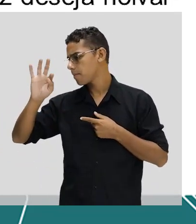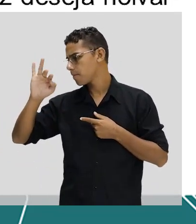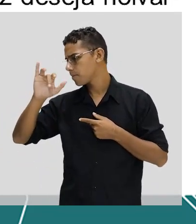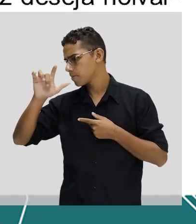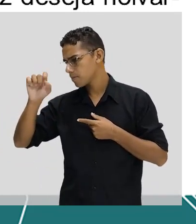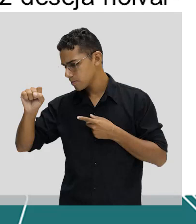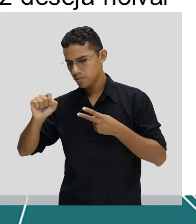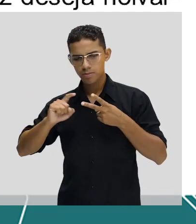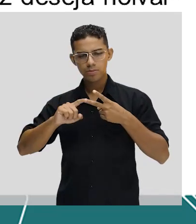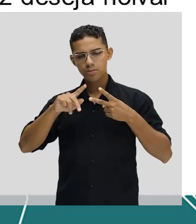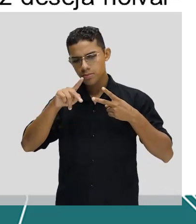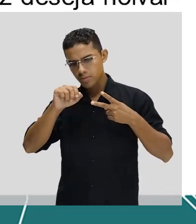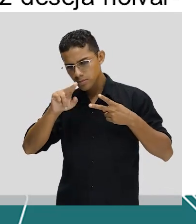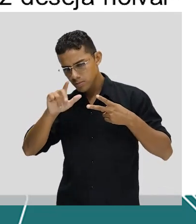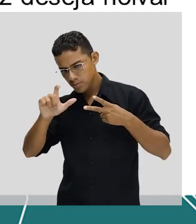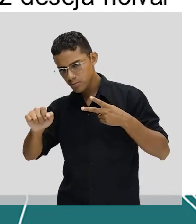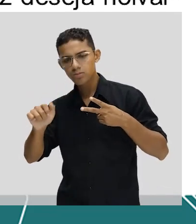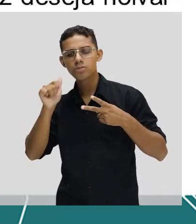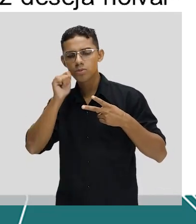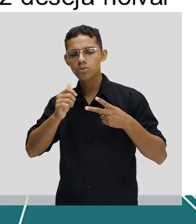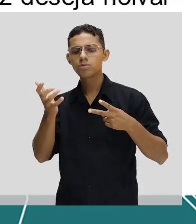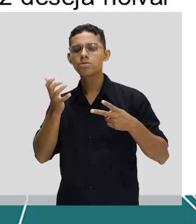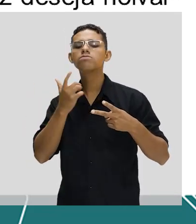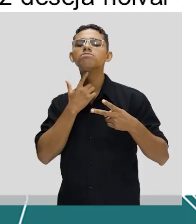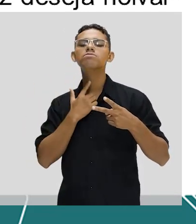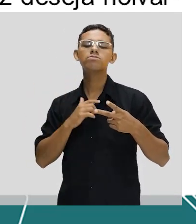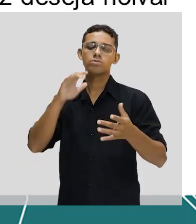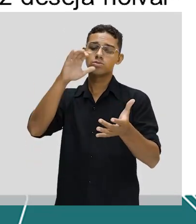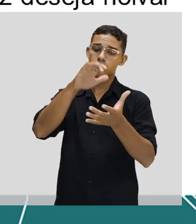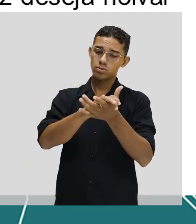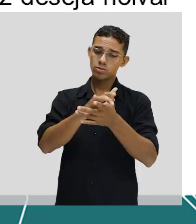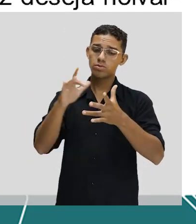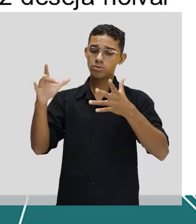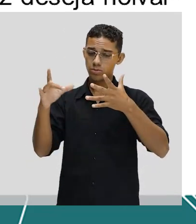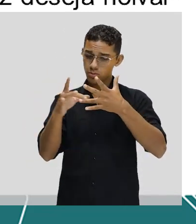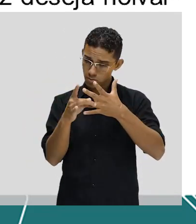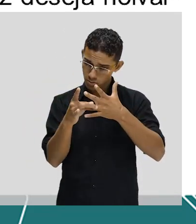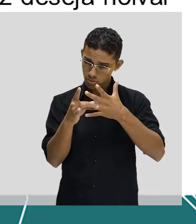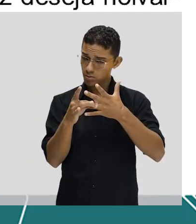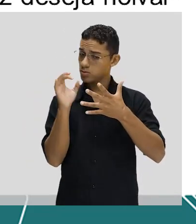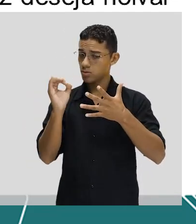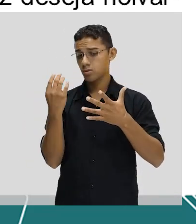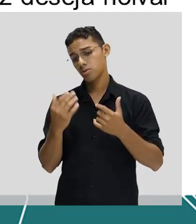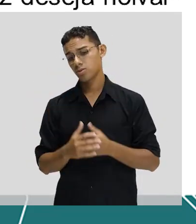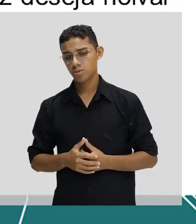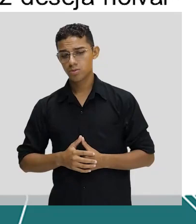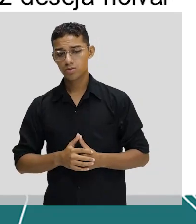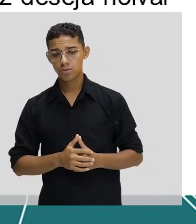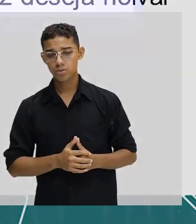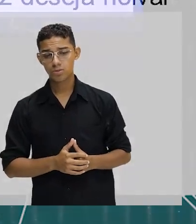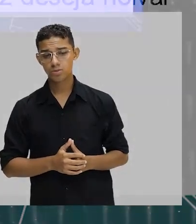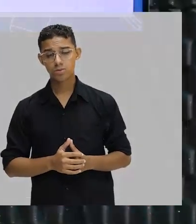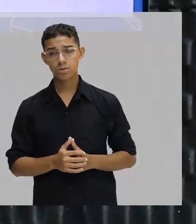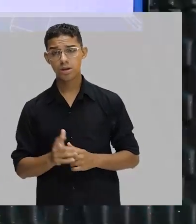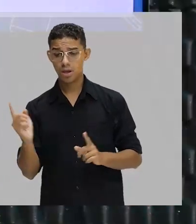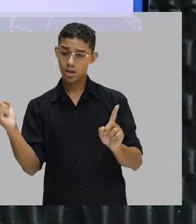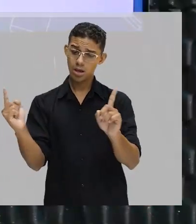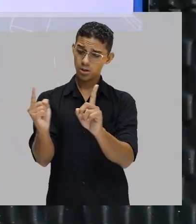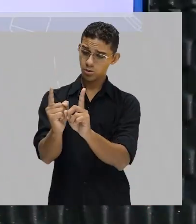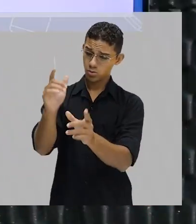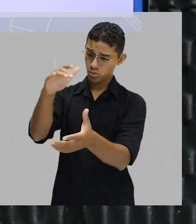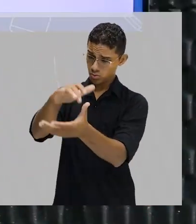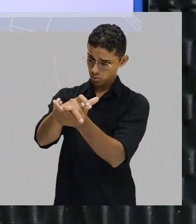confuso interpretar-se se Paulo deseja noivar-se com Beatriz ou se ambos desejam ficar noivos de pessoas distintas,